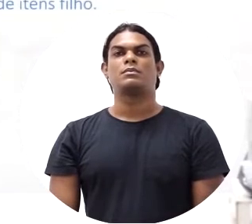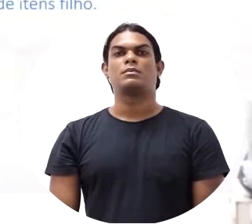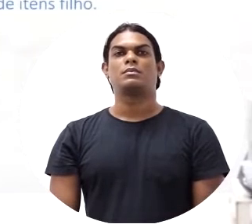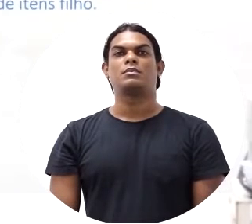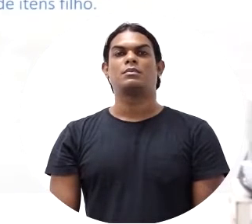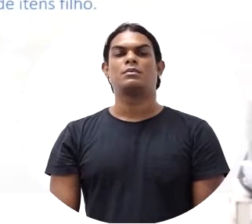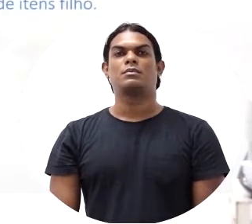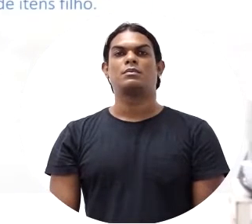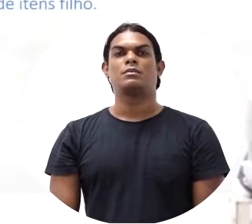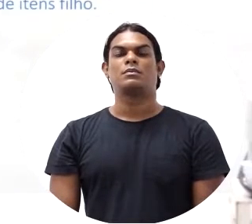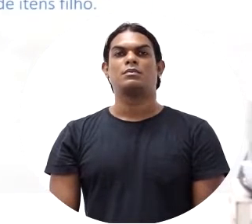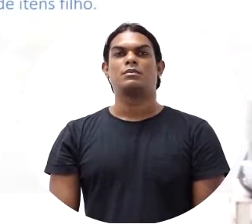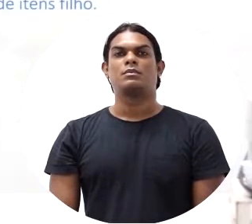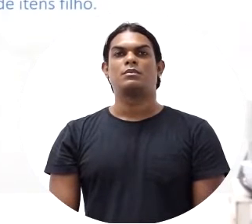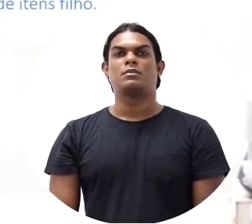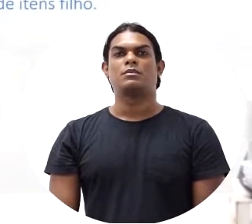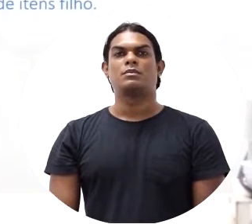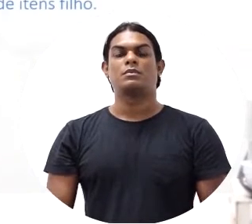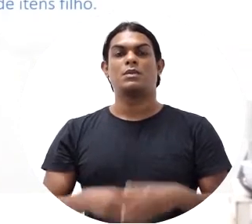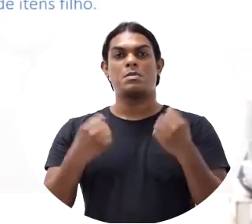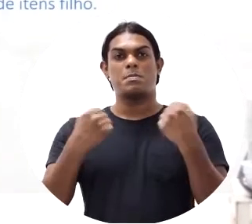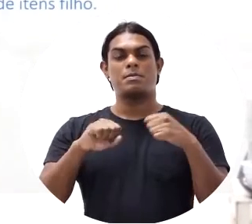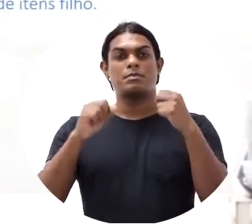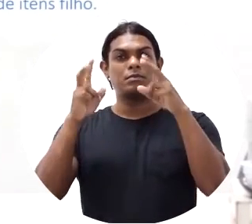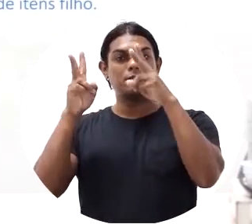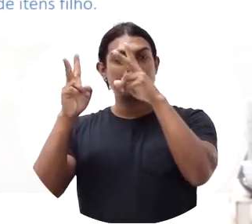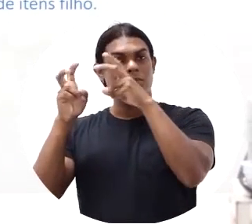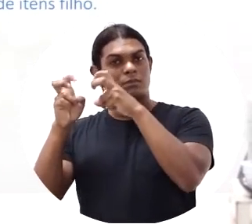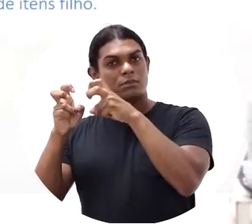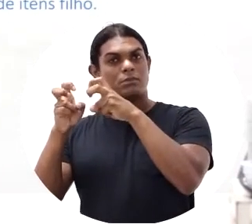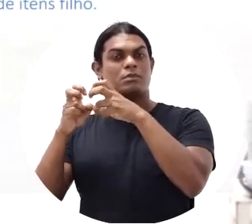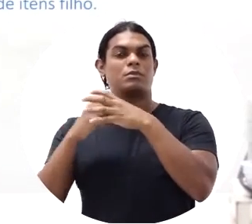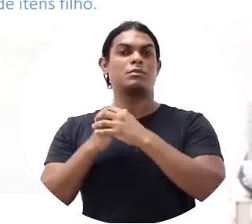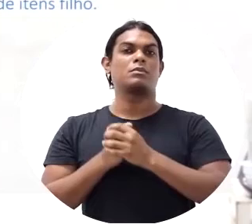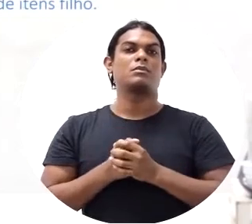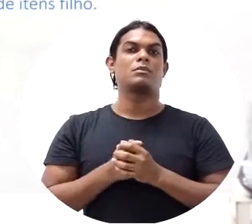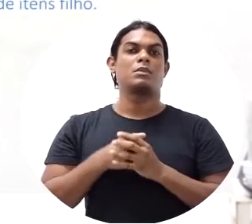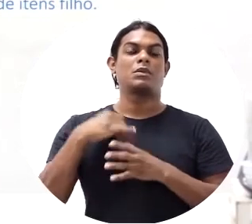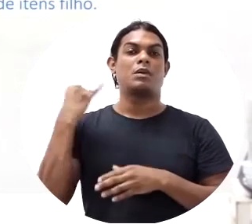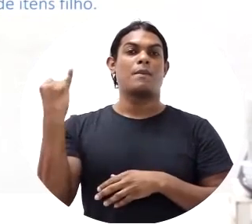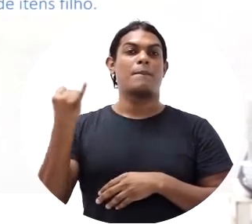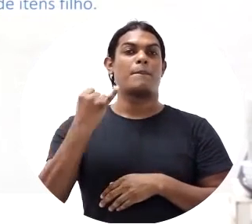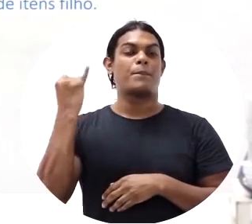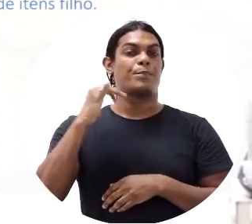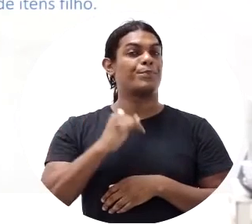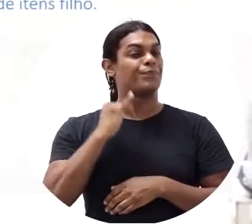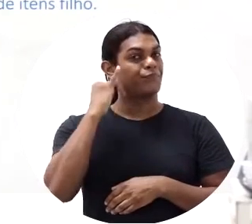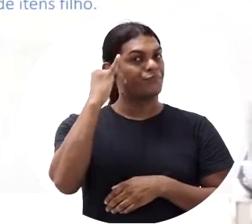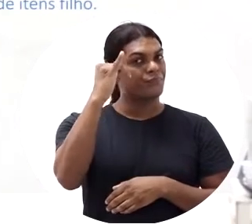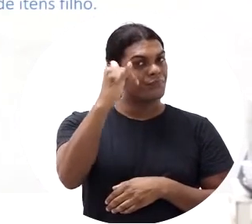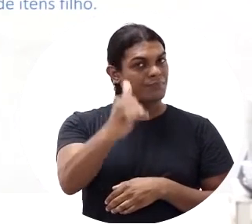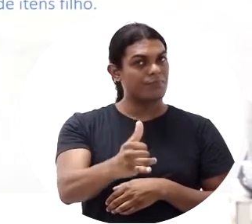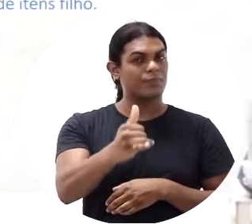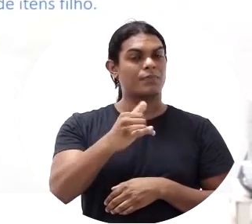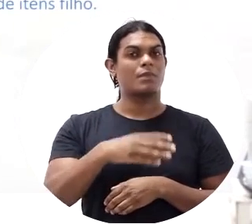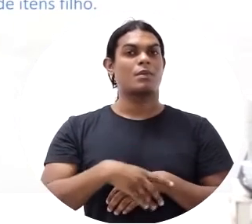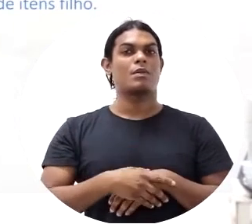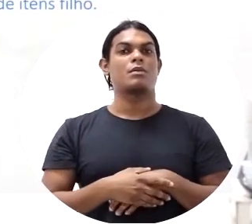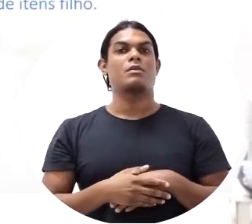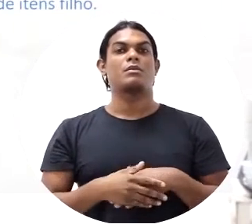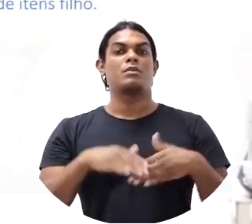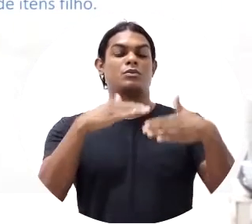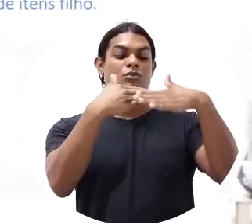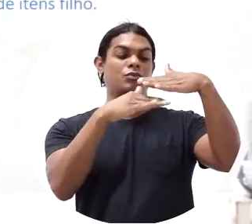se abordar os sistemas MRP, deve-se ressaltar também a criticidade do registro das informações, das listas